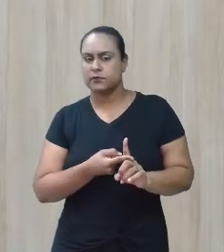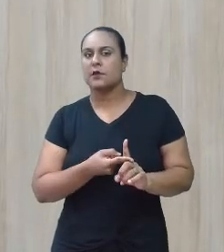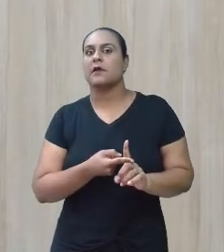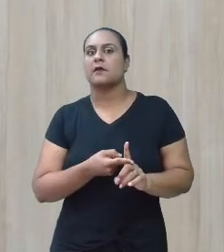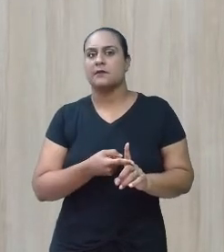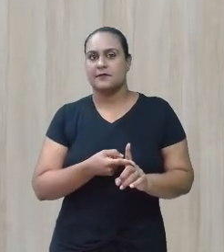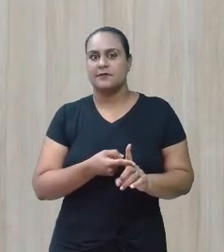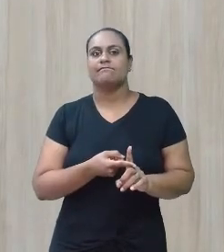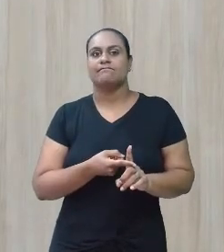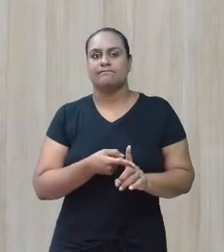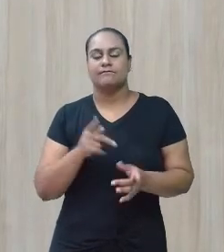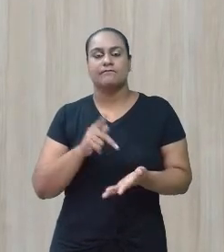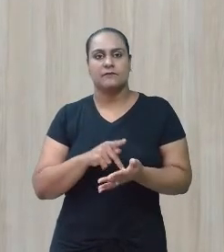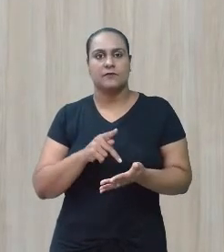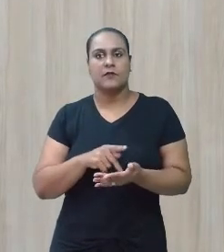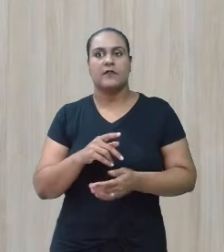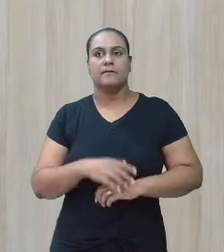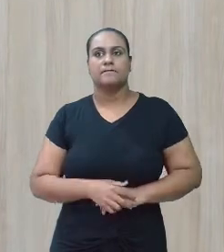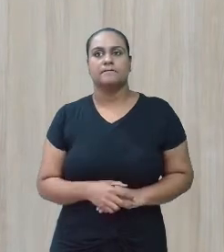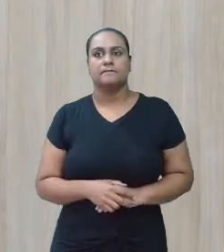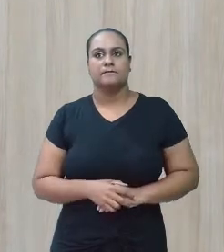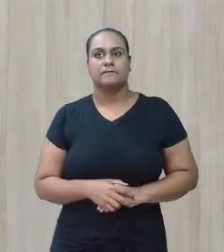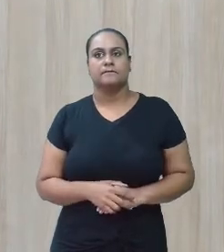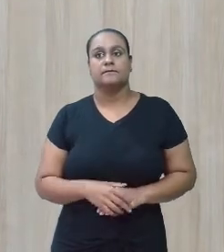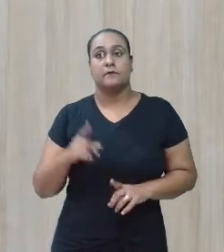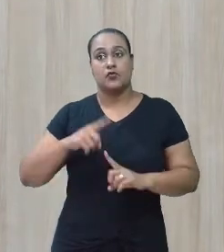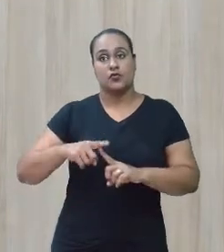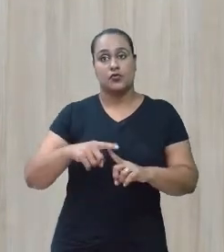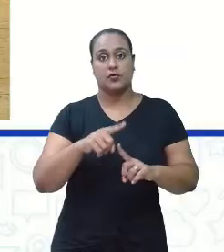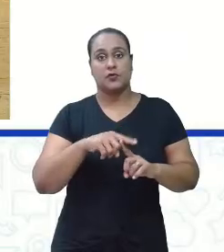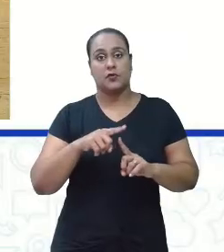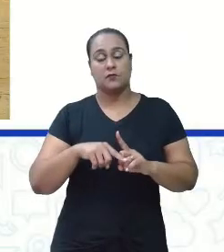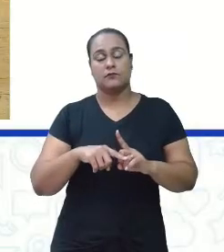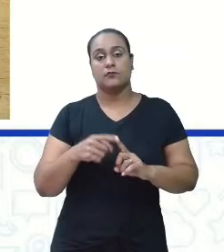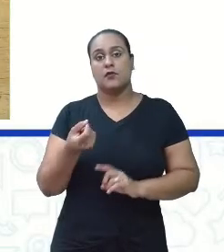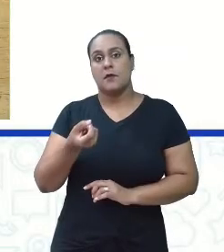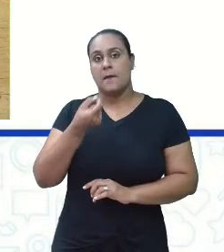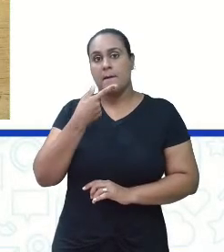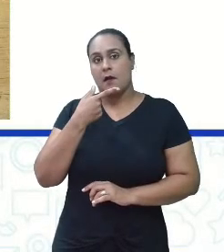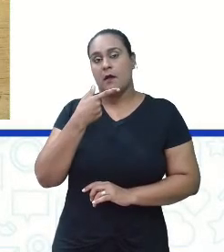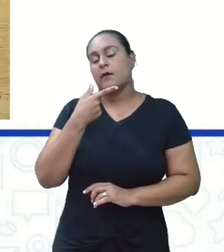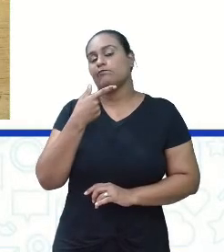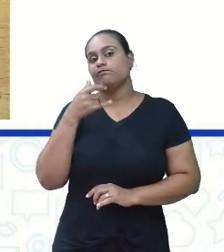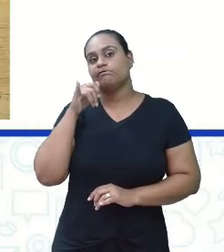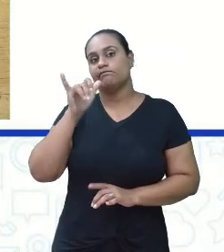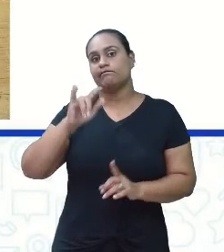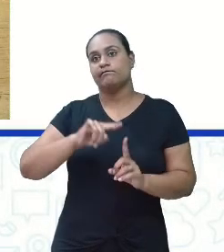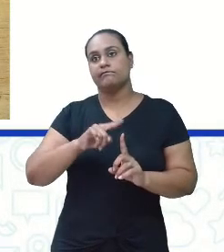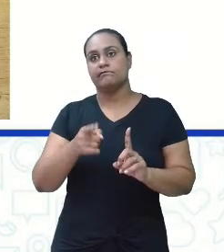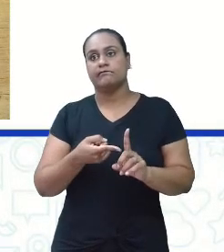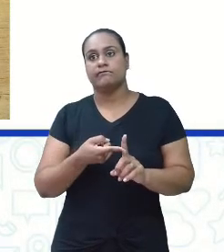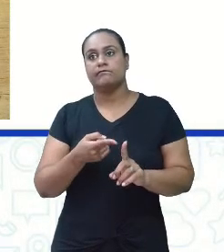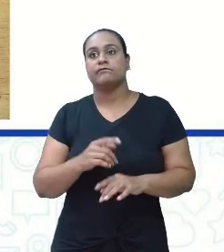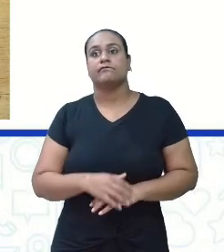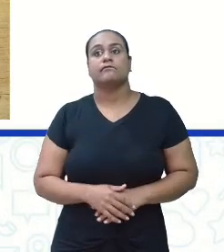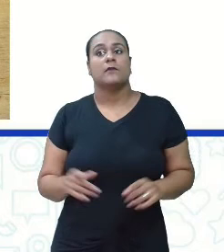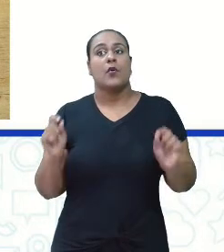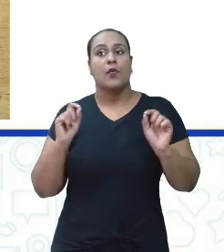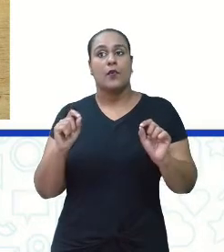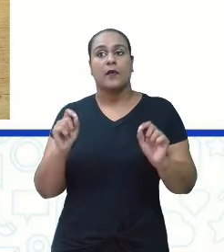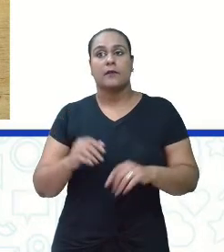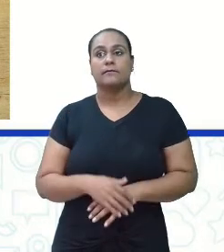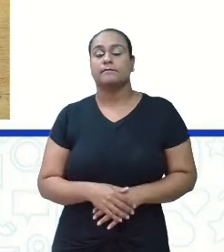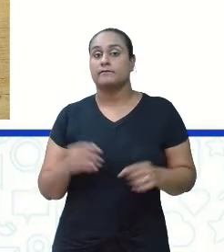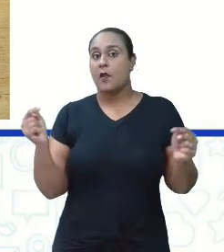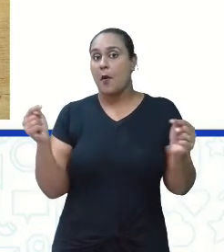ocorra a fecundação. Os tipos de anticoncepcional oral existentes é a